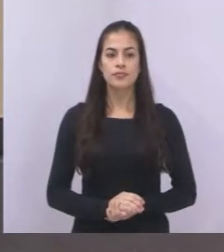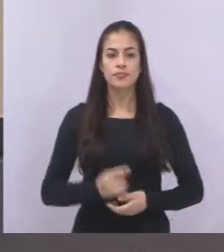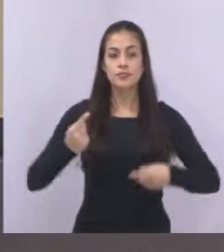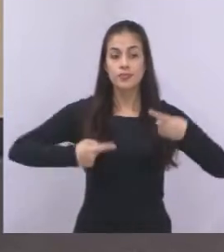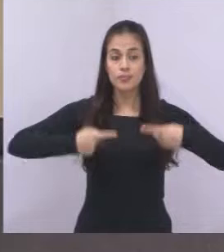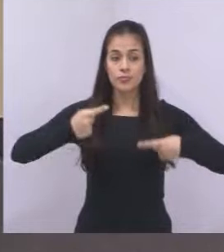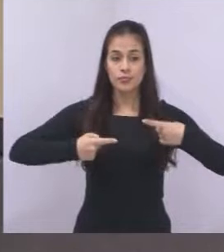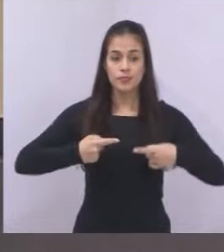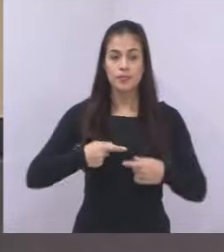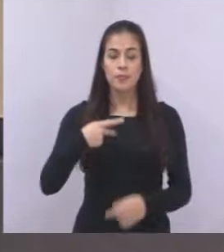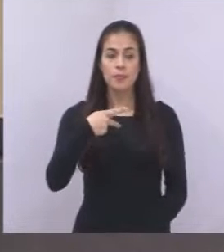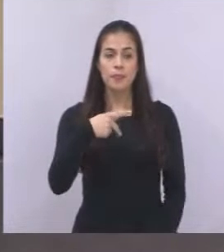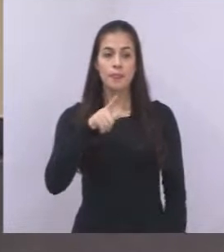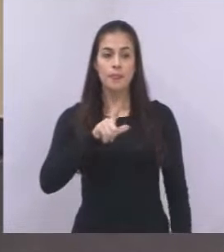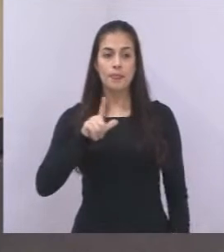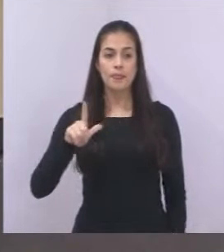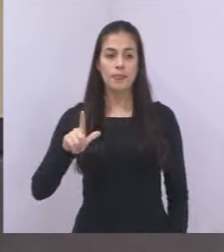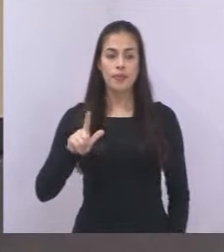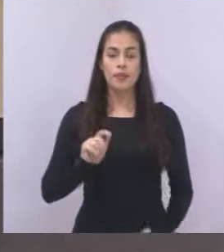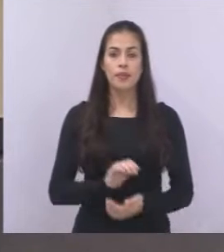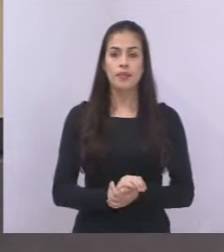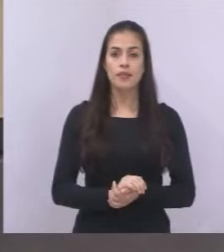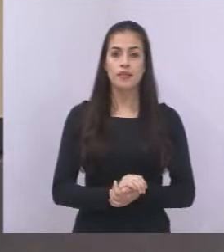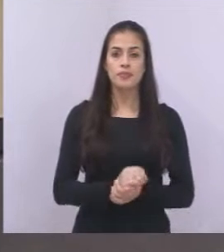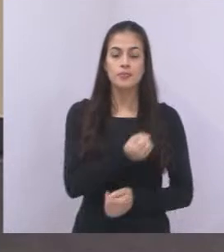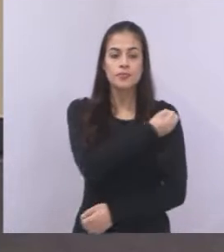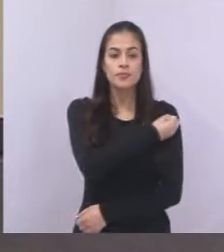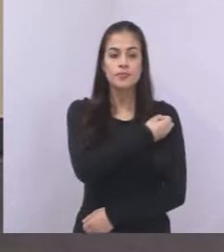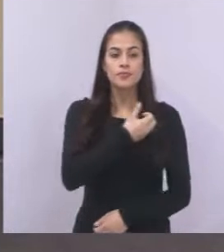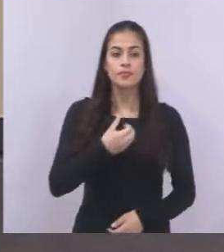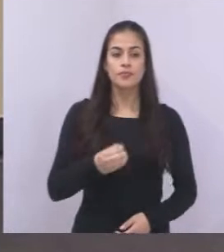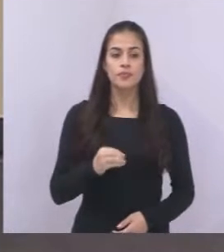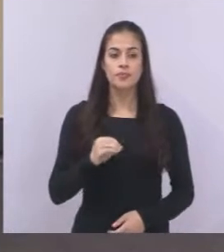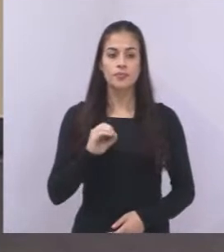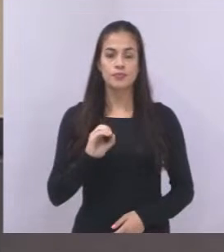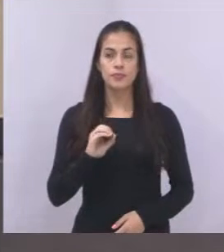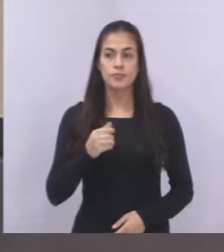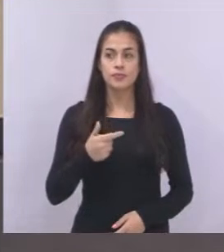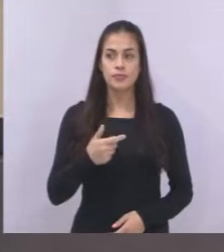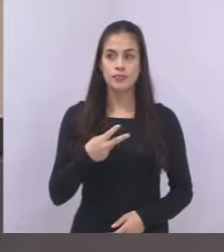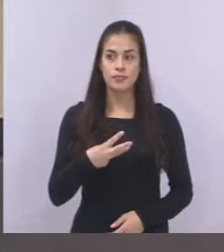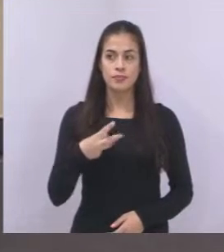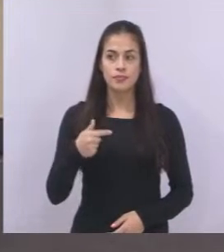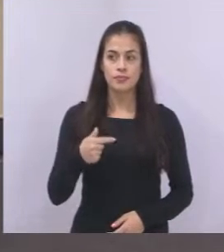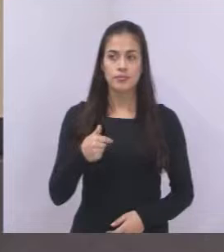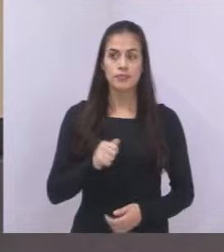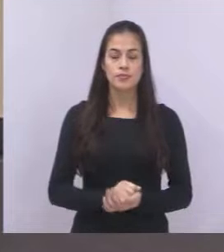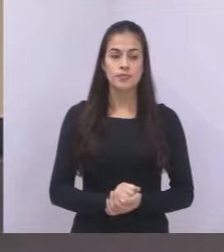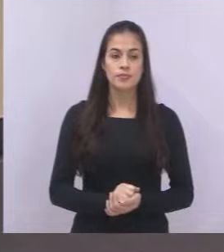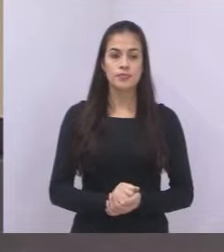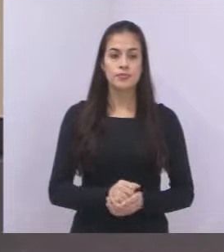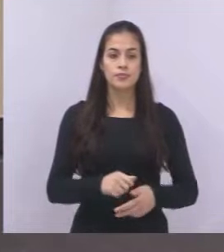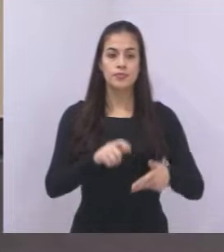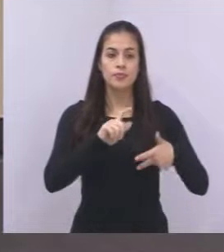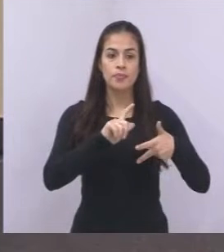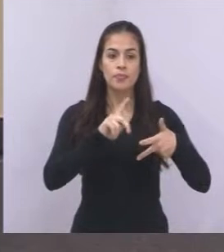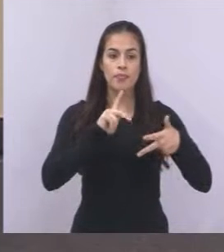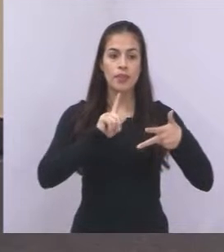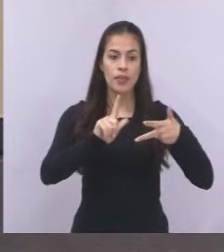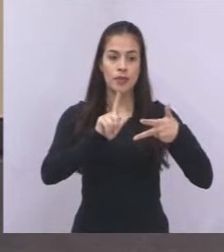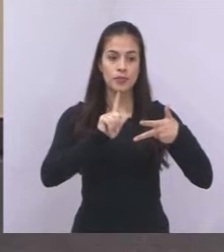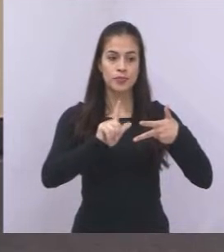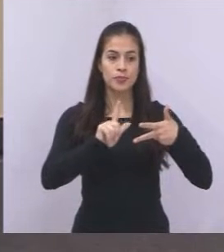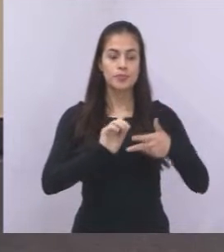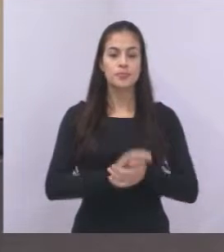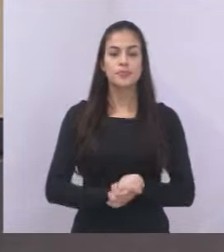Discussão única do PLL número 031/2022. Projeto de lei do Legislativo. Autoria, vereador